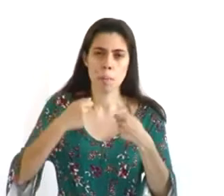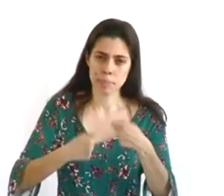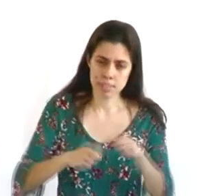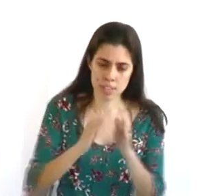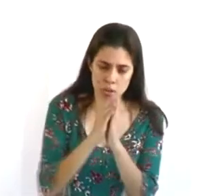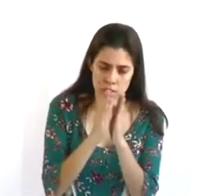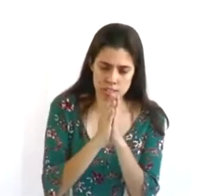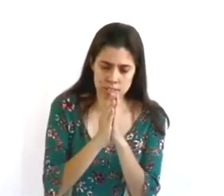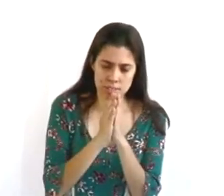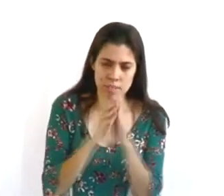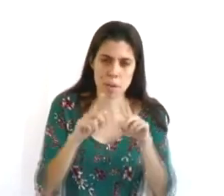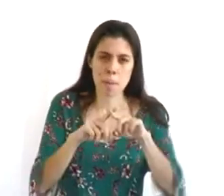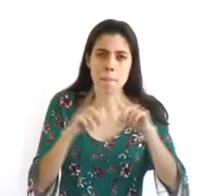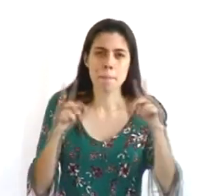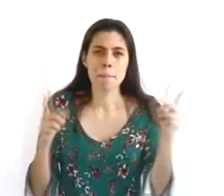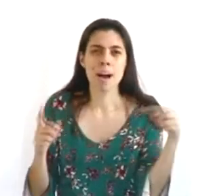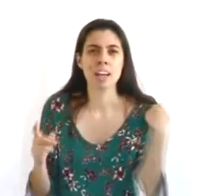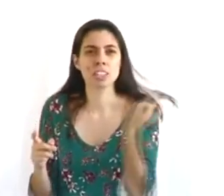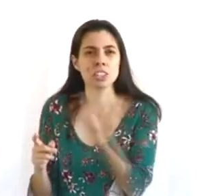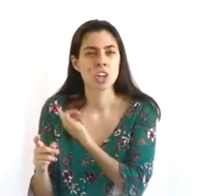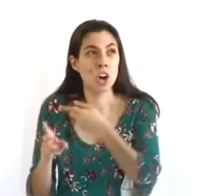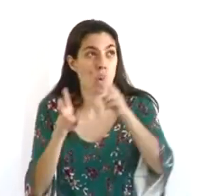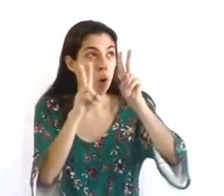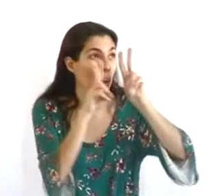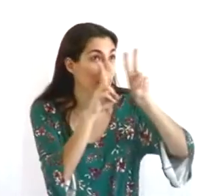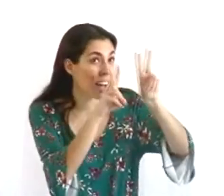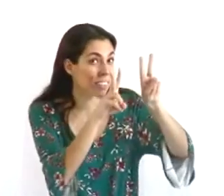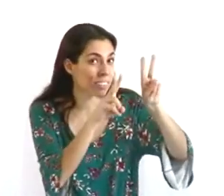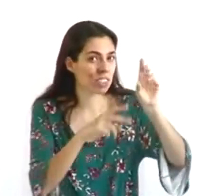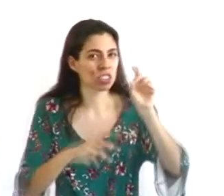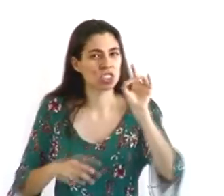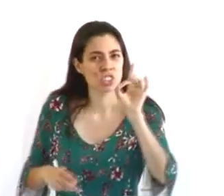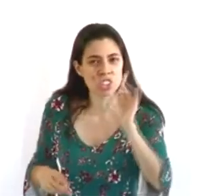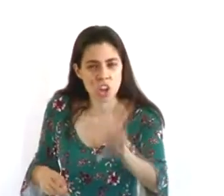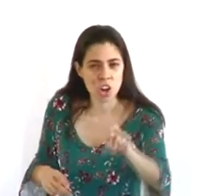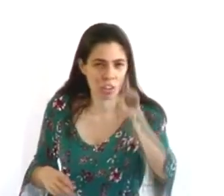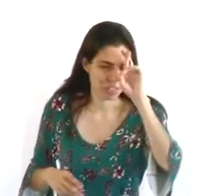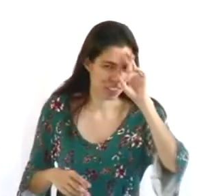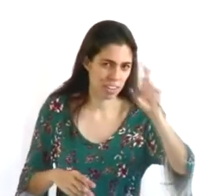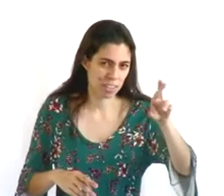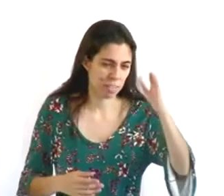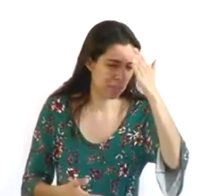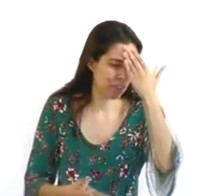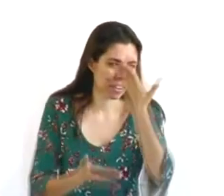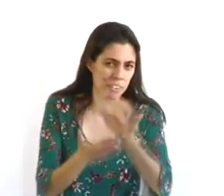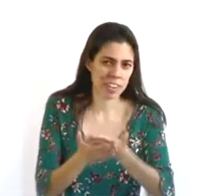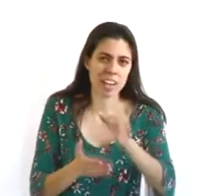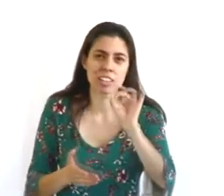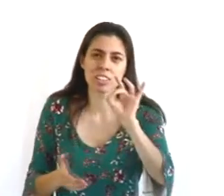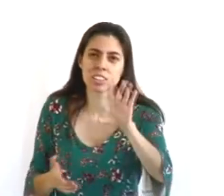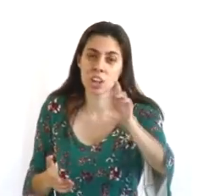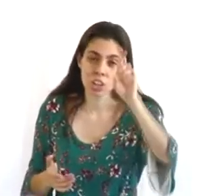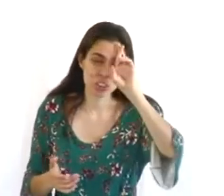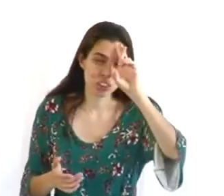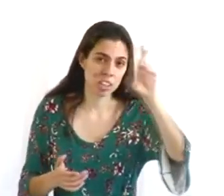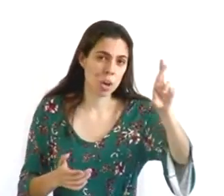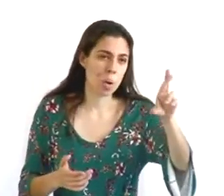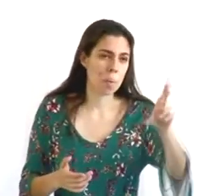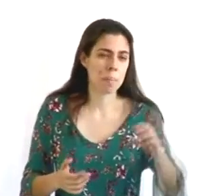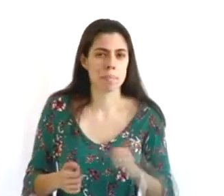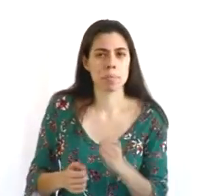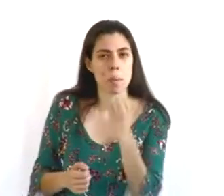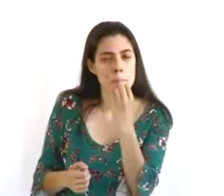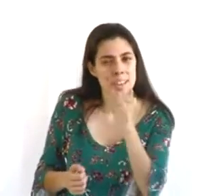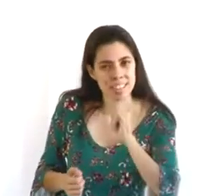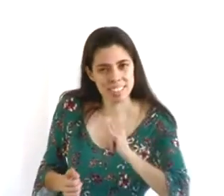Senhor. Jeremias mesmo disse: maldito o homem que confia no homem, mas bendito o homem que confia no Senhor, e esse Deus é a sua